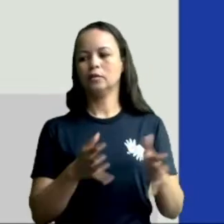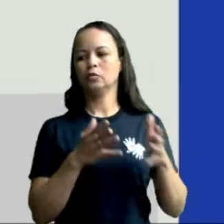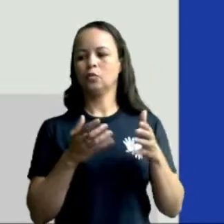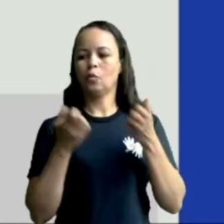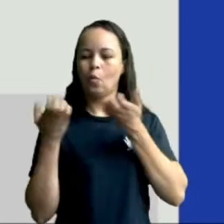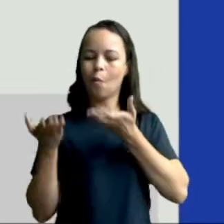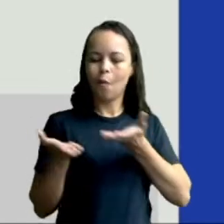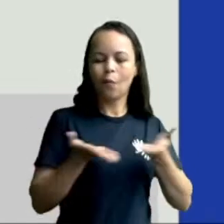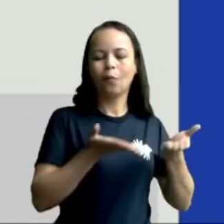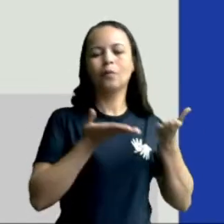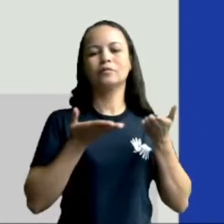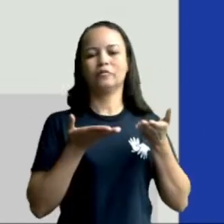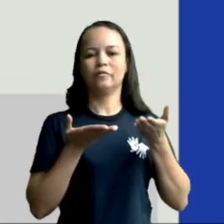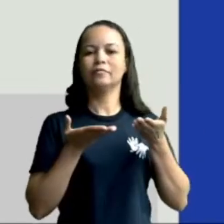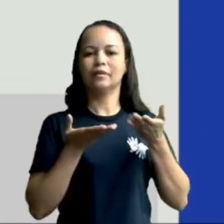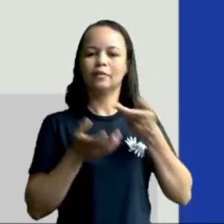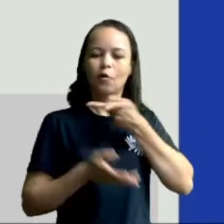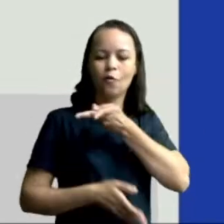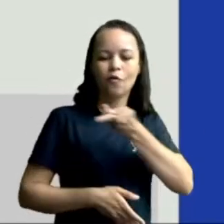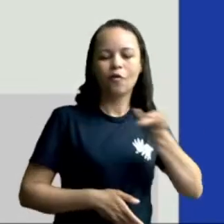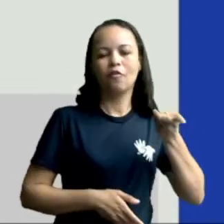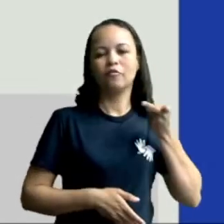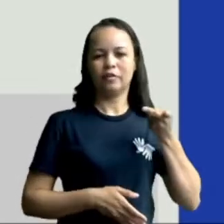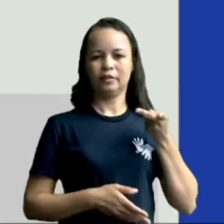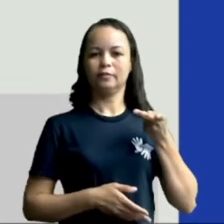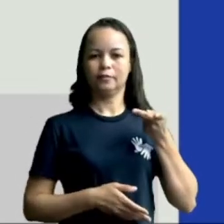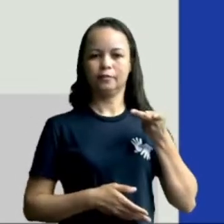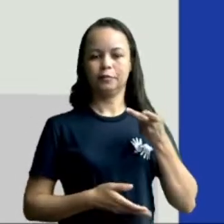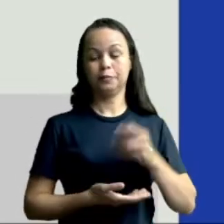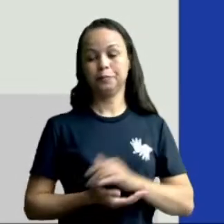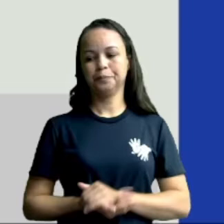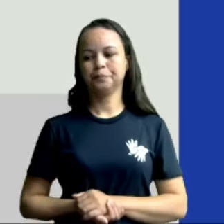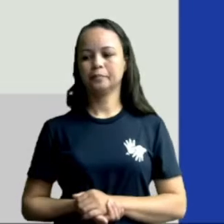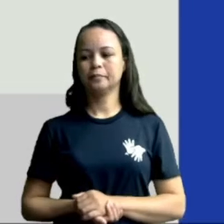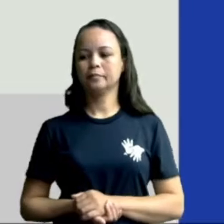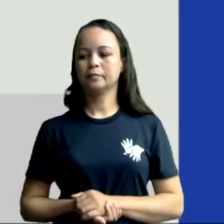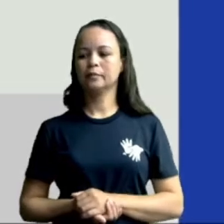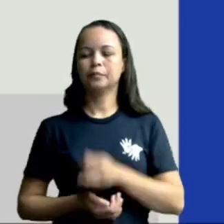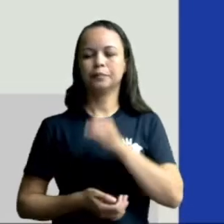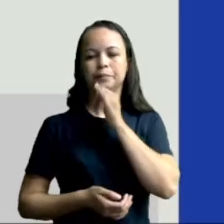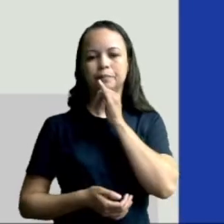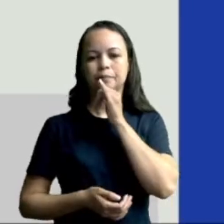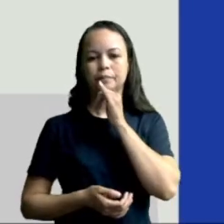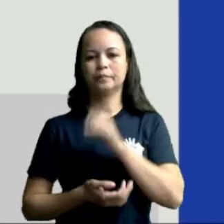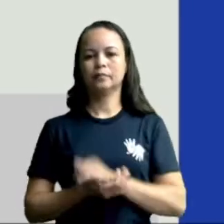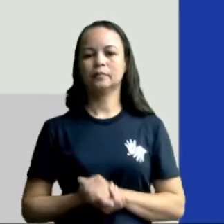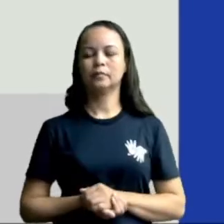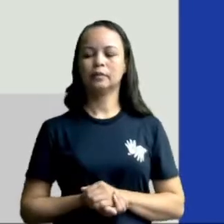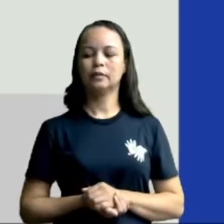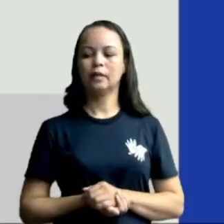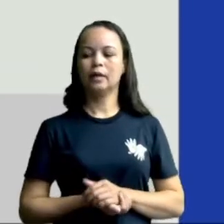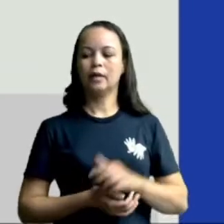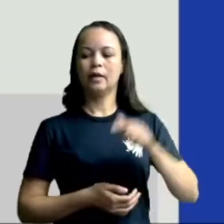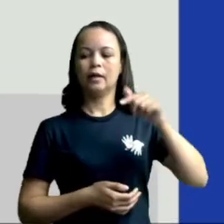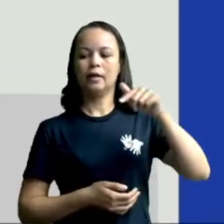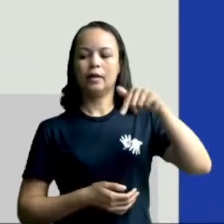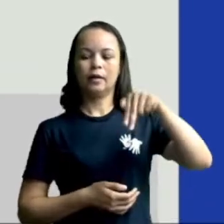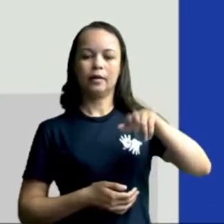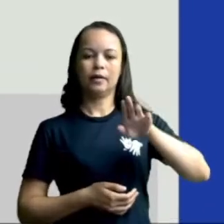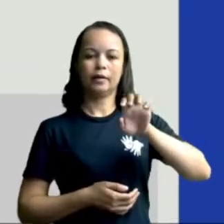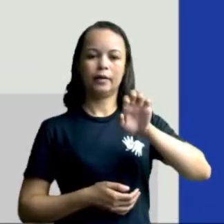ou seja, fazer um convite em tom de cortesia. Por exemplo, querias venir a